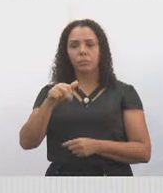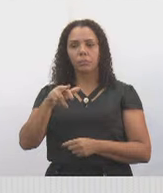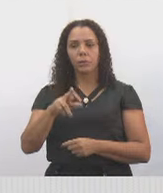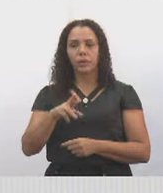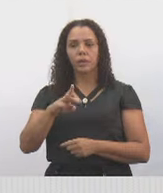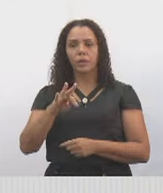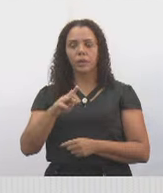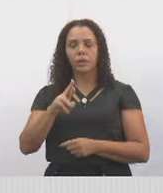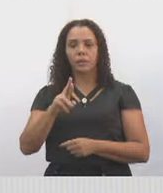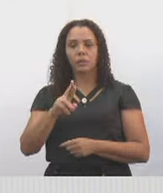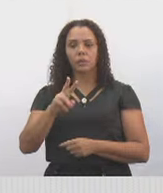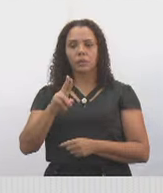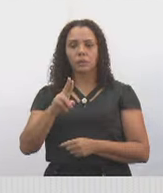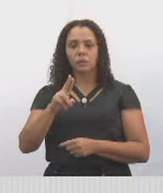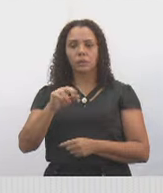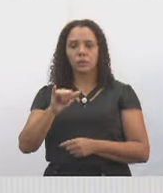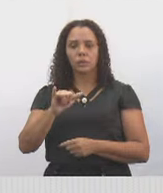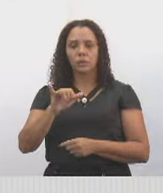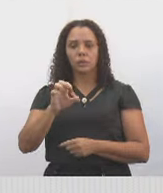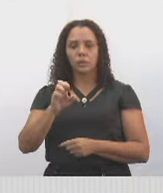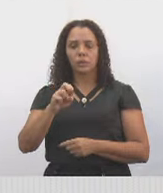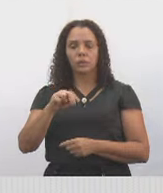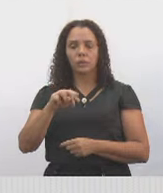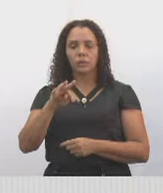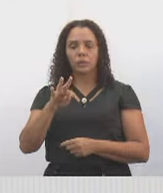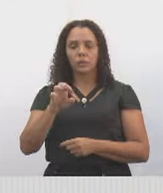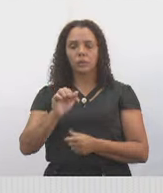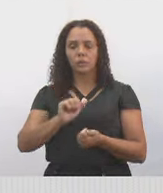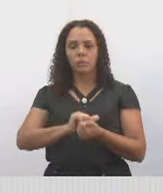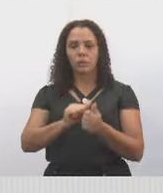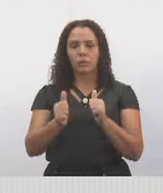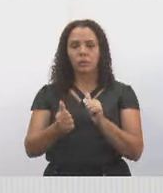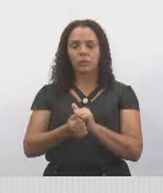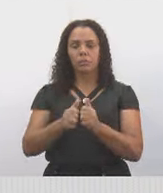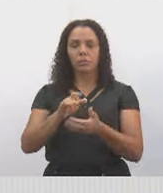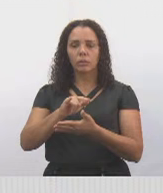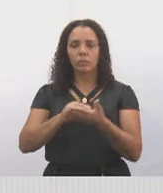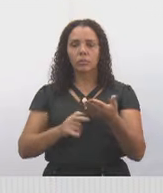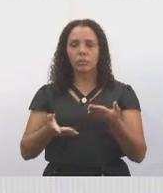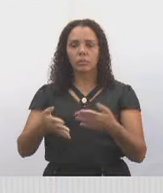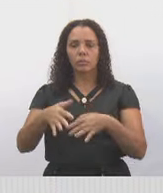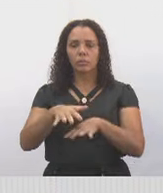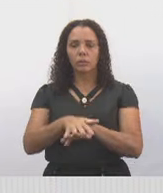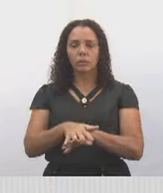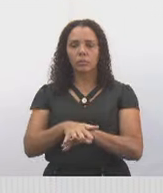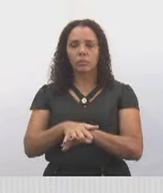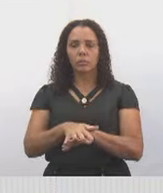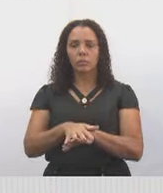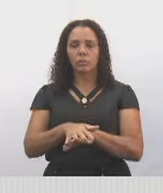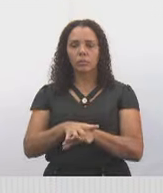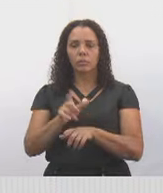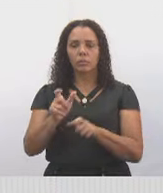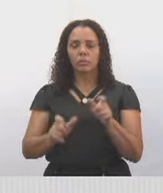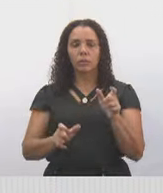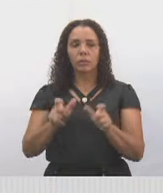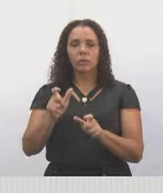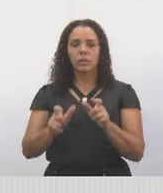no documento medida foi tomada para adequar o registro à inclusão da população